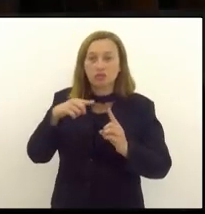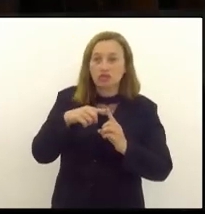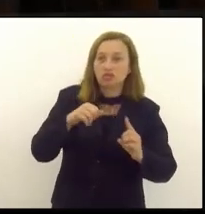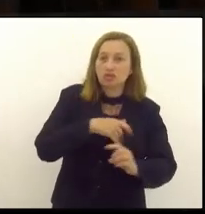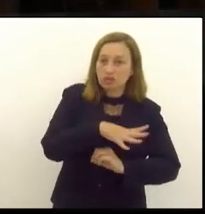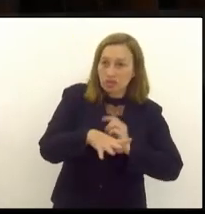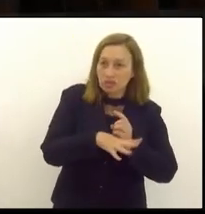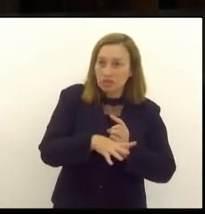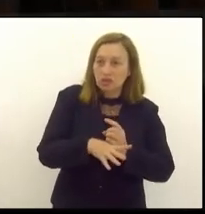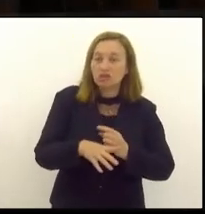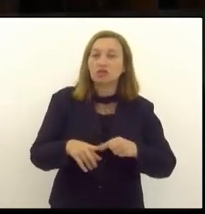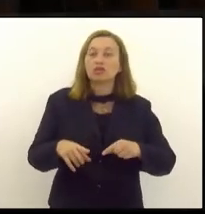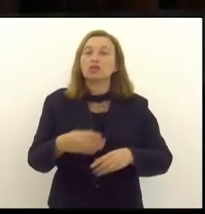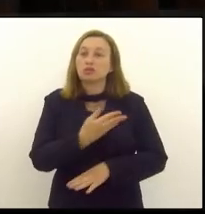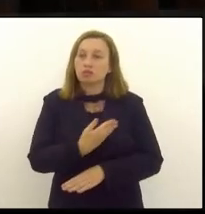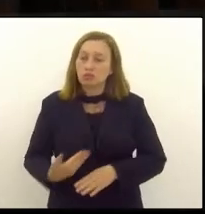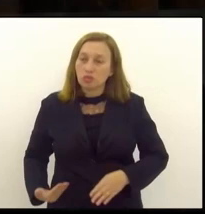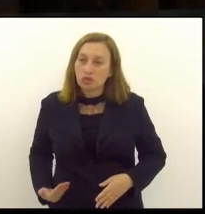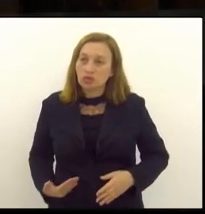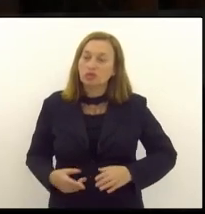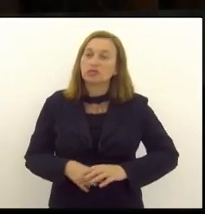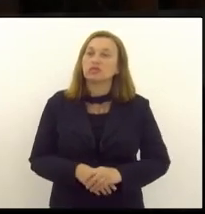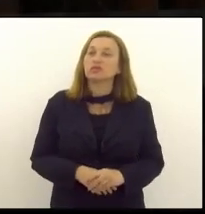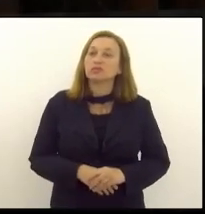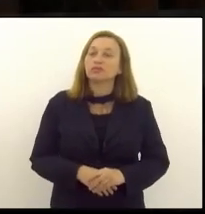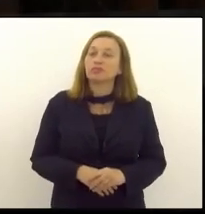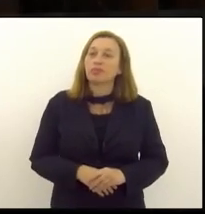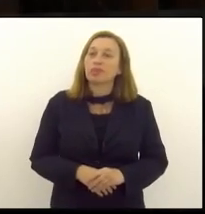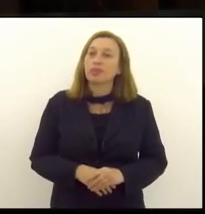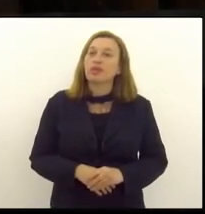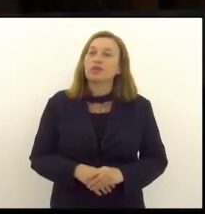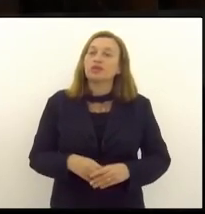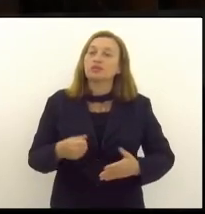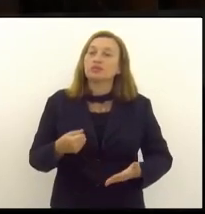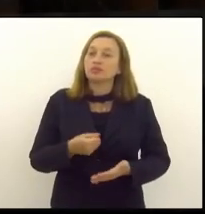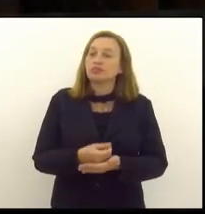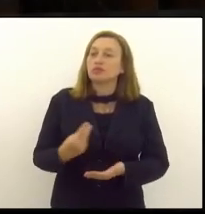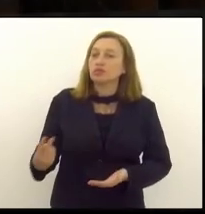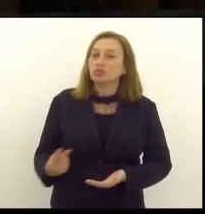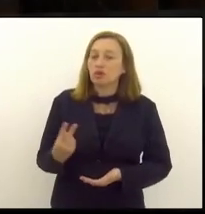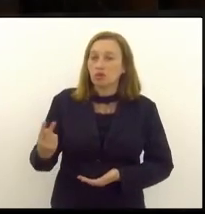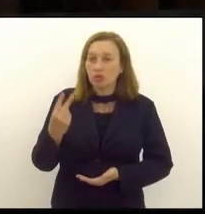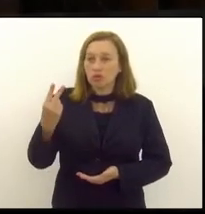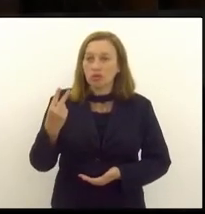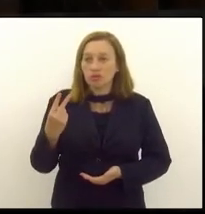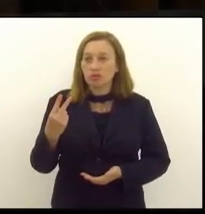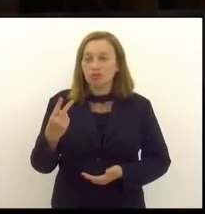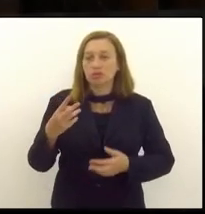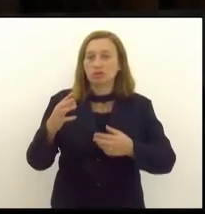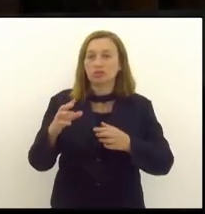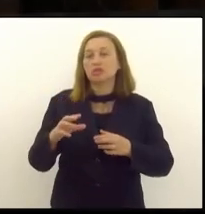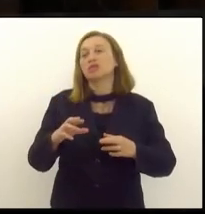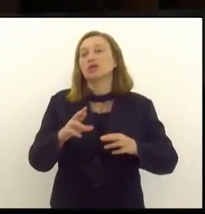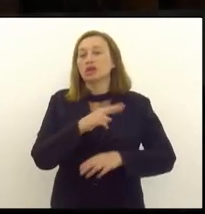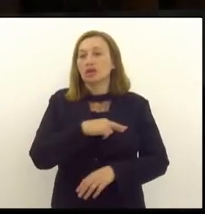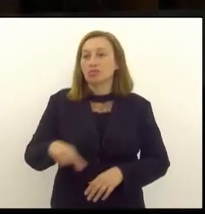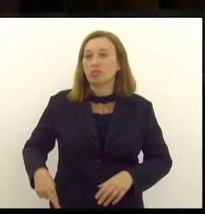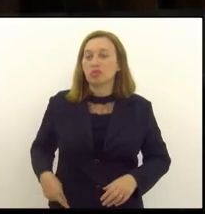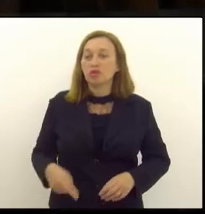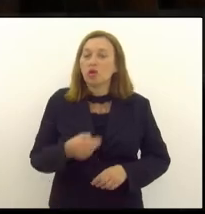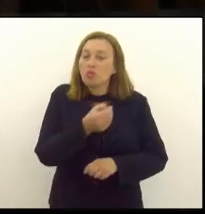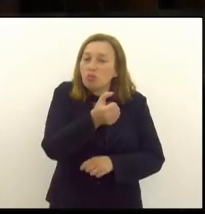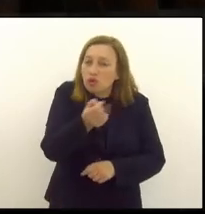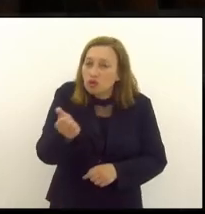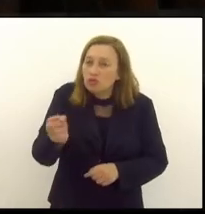sociais, objetivos públicos, e a concretização desses valores fundantes da nossa República. Então, é um pouquinho